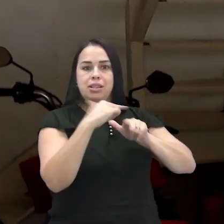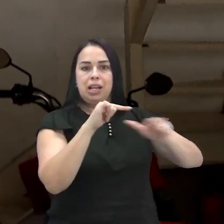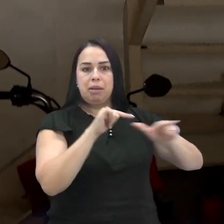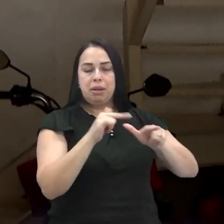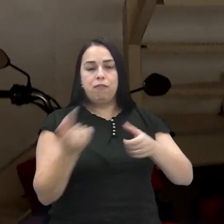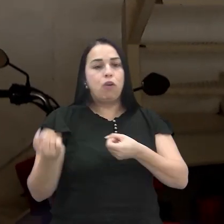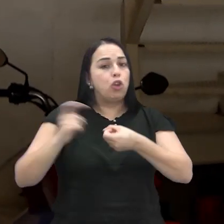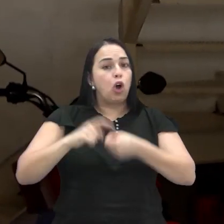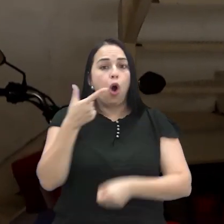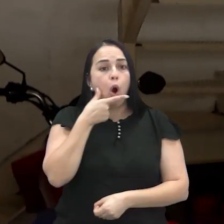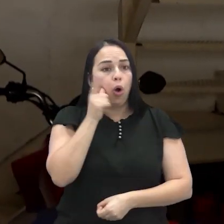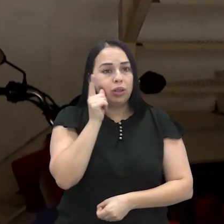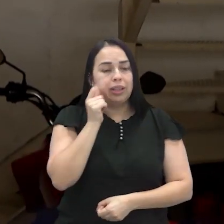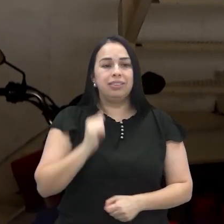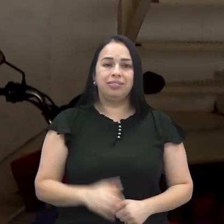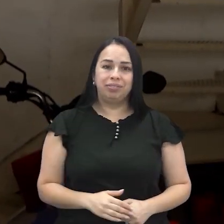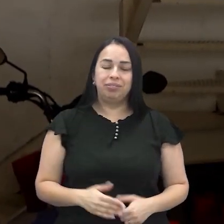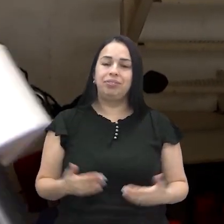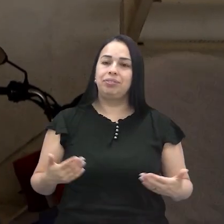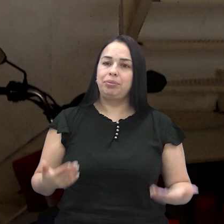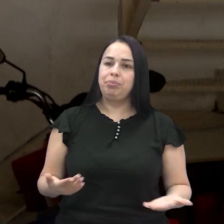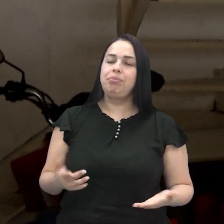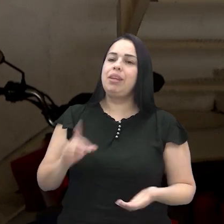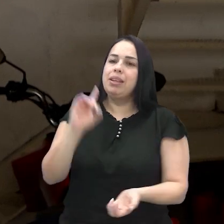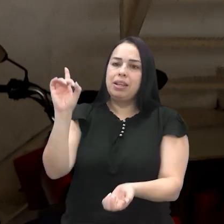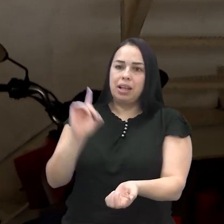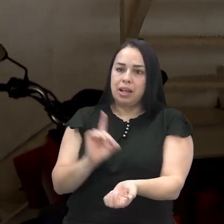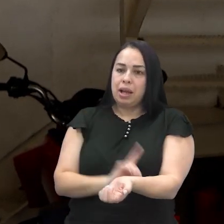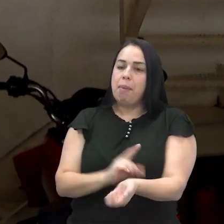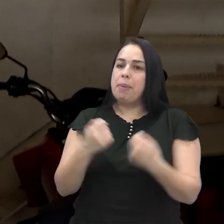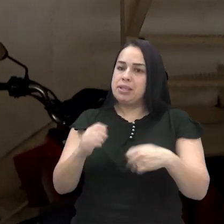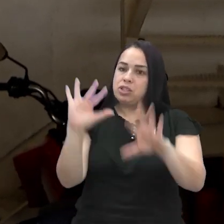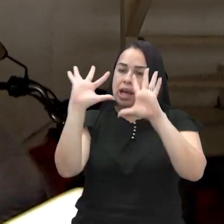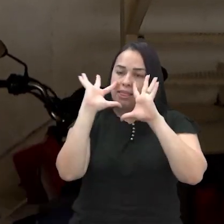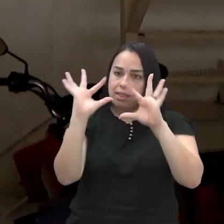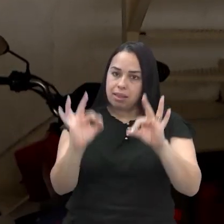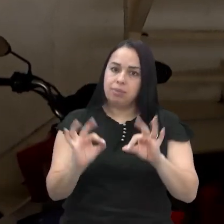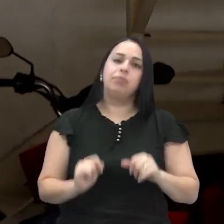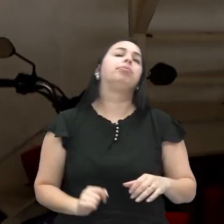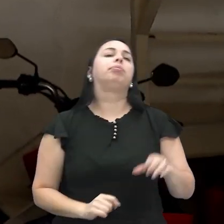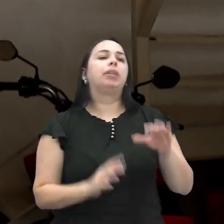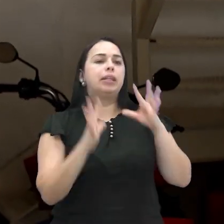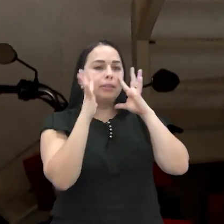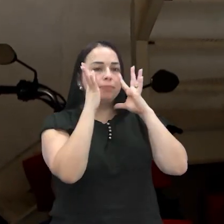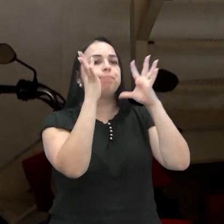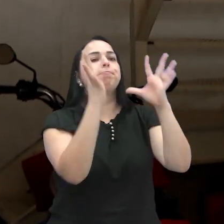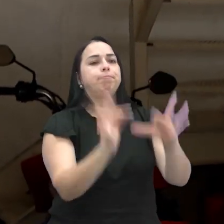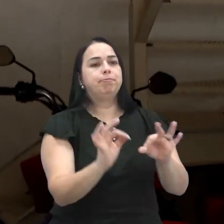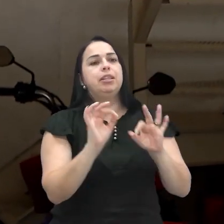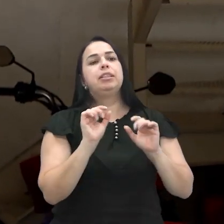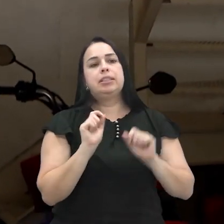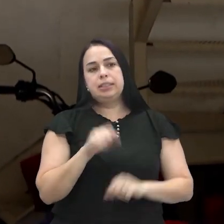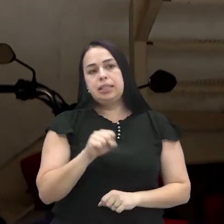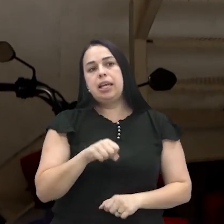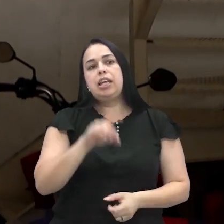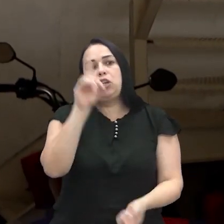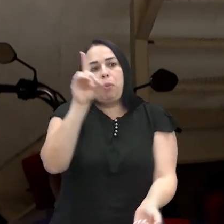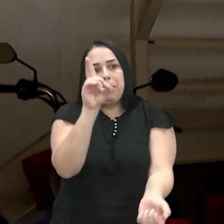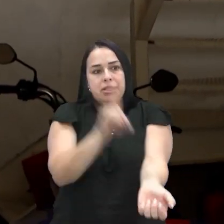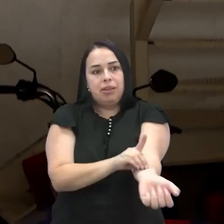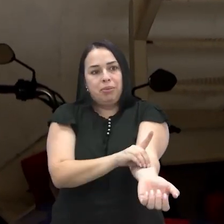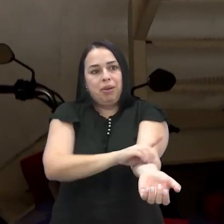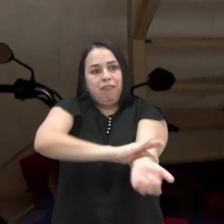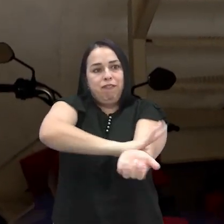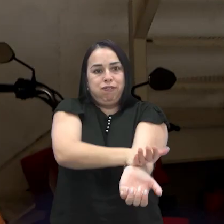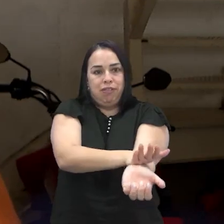acho que voltou ontem. Perfeito. Quando se trata da dengue, todo cuidado é pouco. Todo cuidado é pouco, com a dengue é. Vamos matar esse